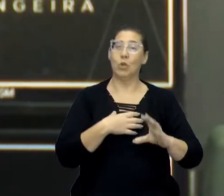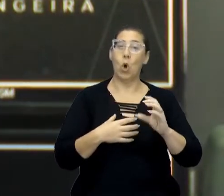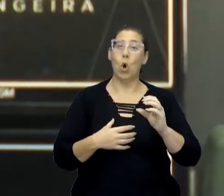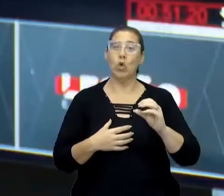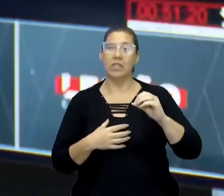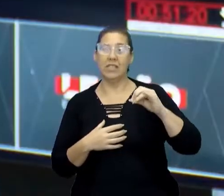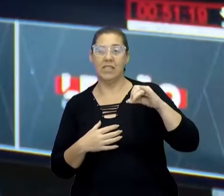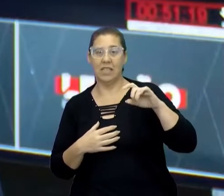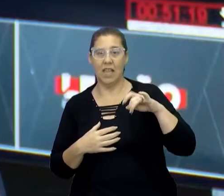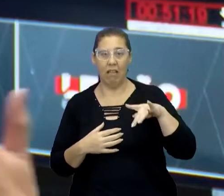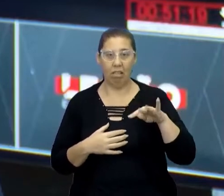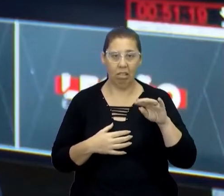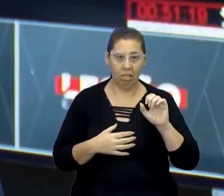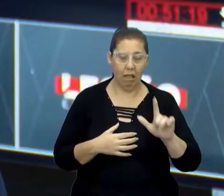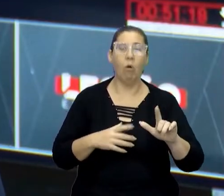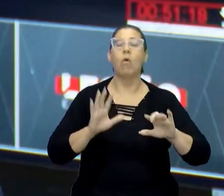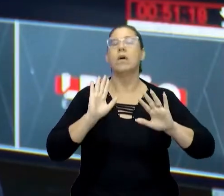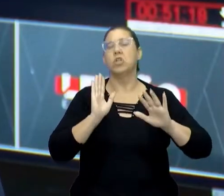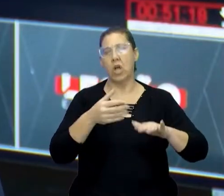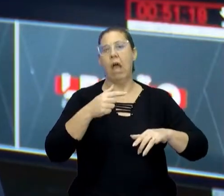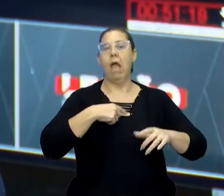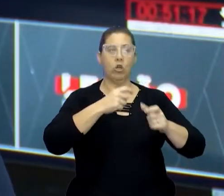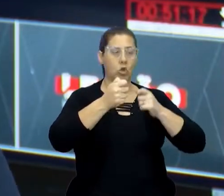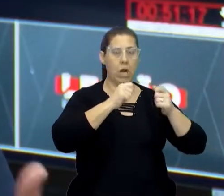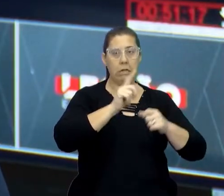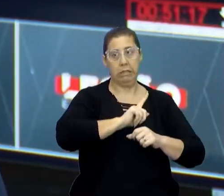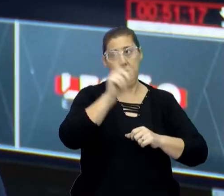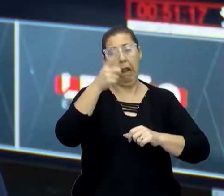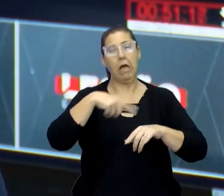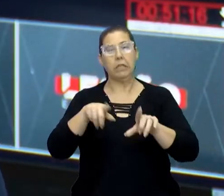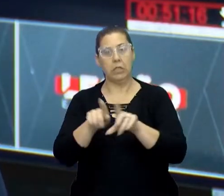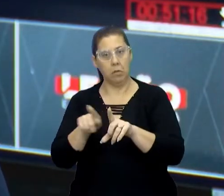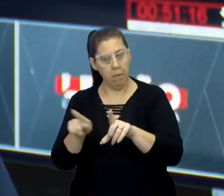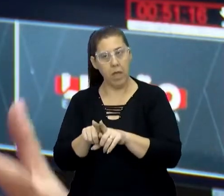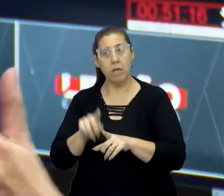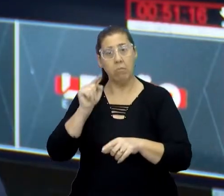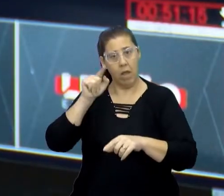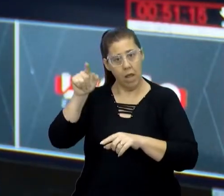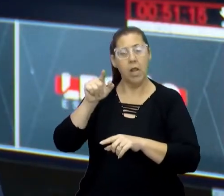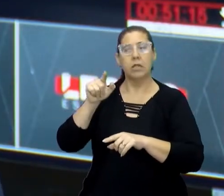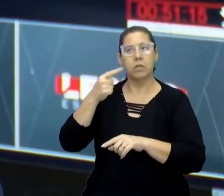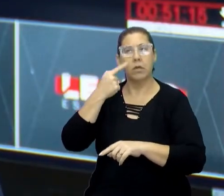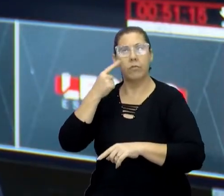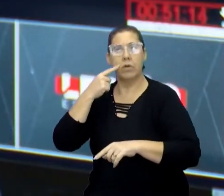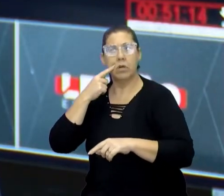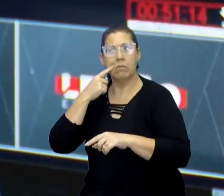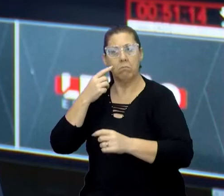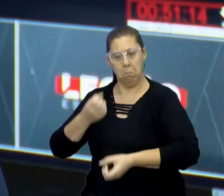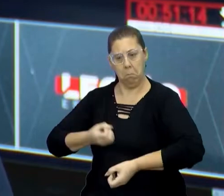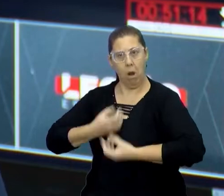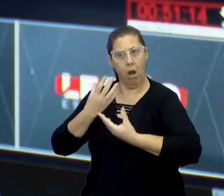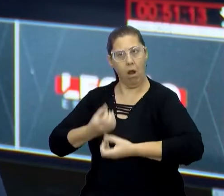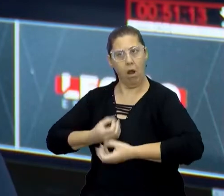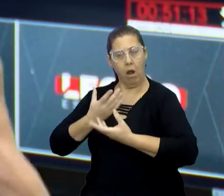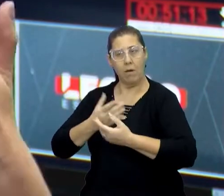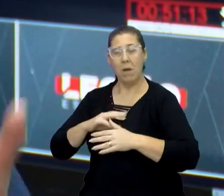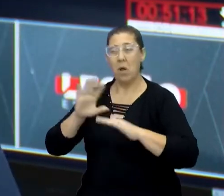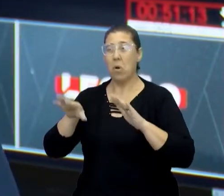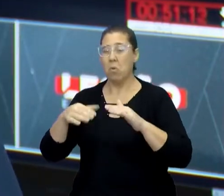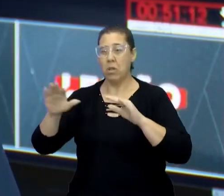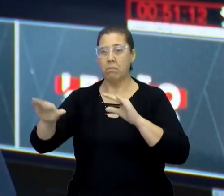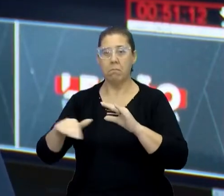esses profissionais que estão lá são jornalistas também, foram jornalistas que pegaram essa informação, mas quando